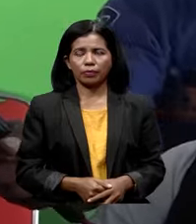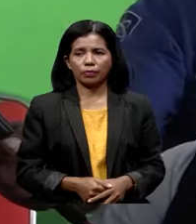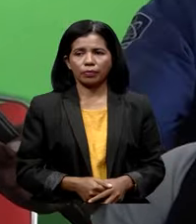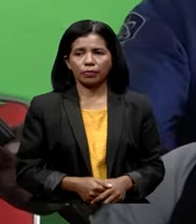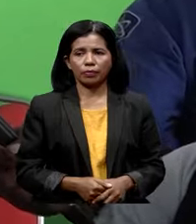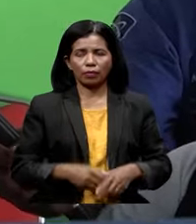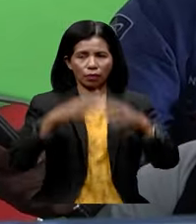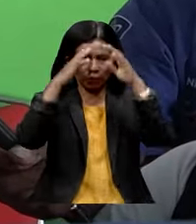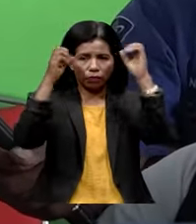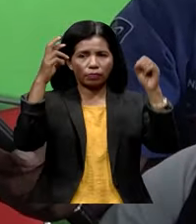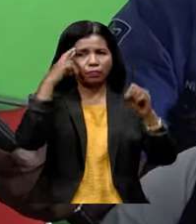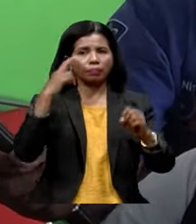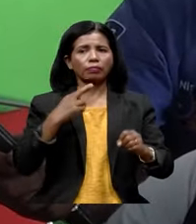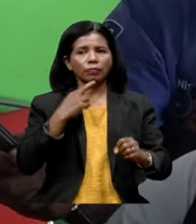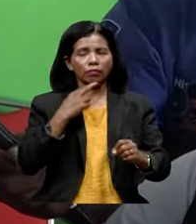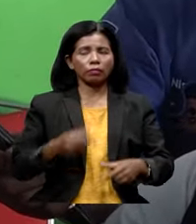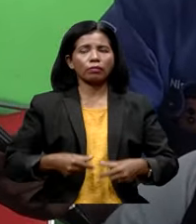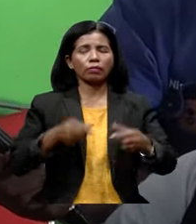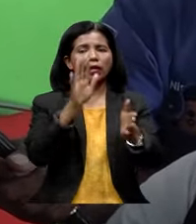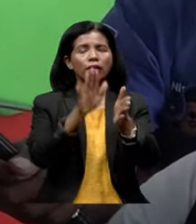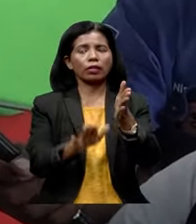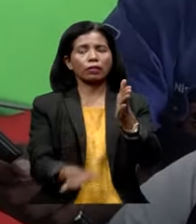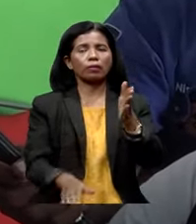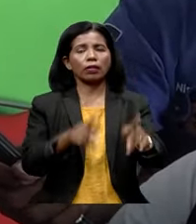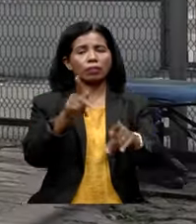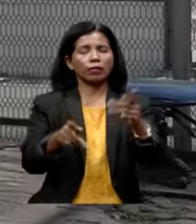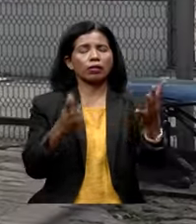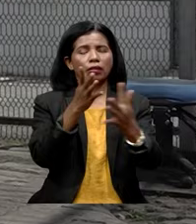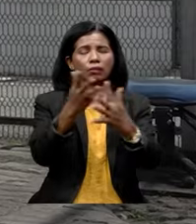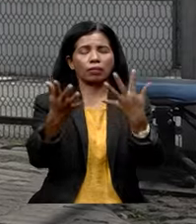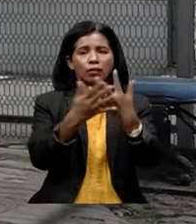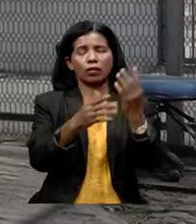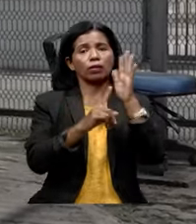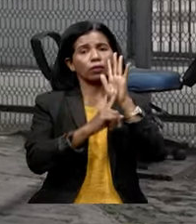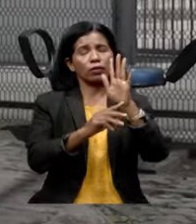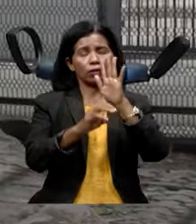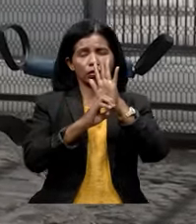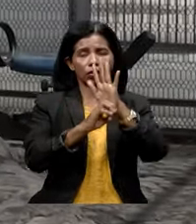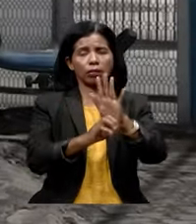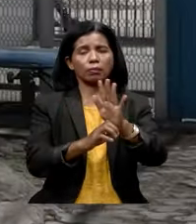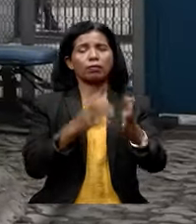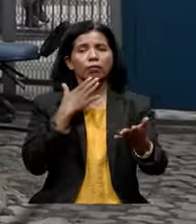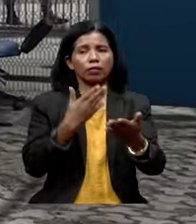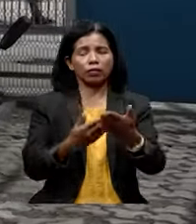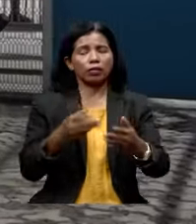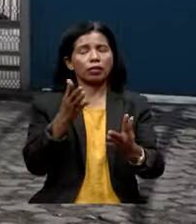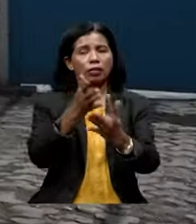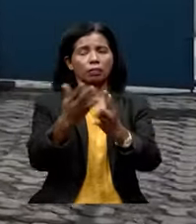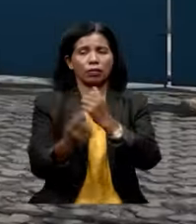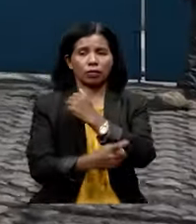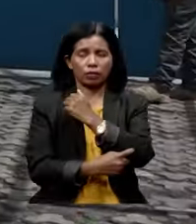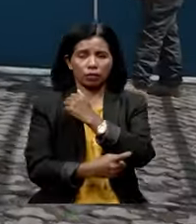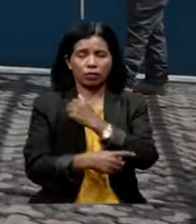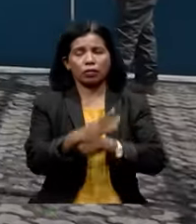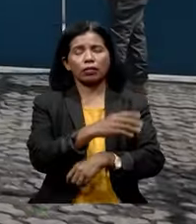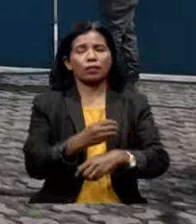Presidente da República José Ramos Horta se foi indulto para prisioneiro Sira e beja todo o comportamento dia durante cumprir a pena e a prisão Sira, mas bedadão